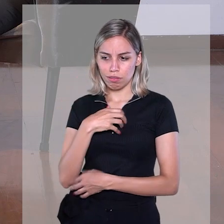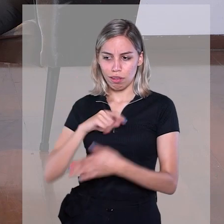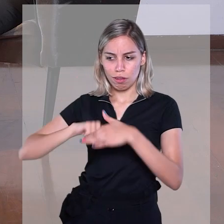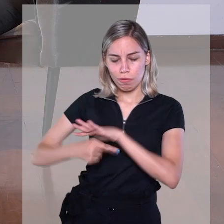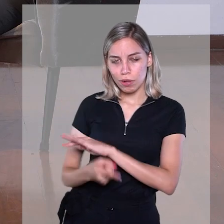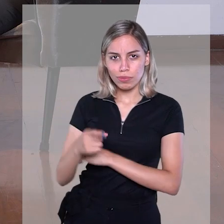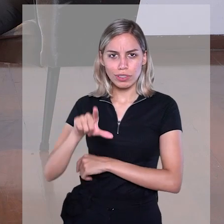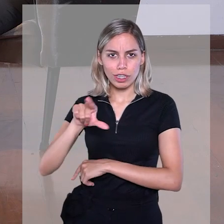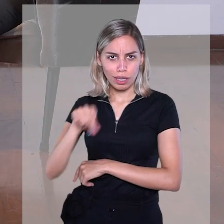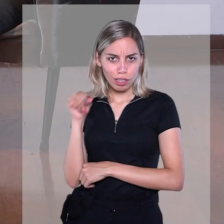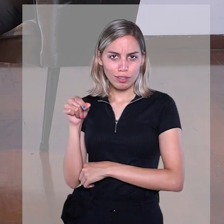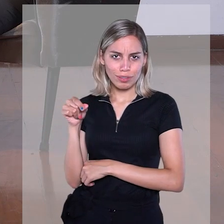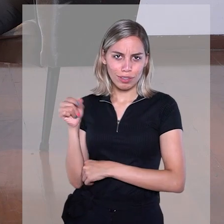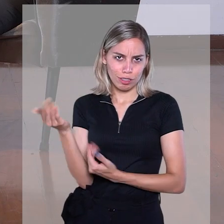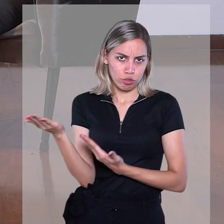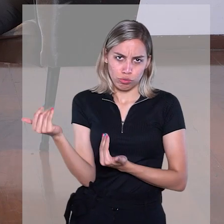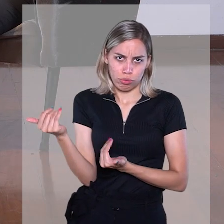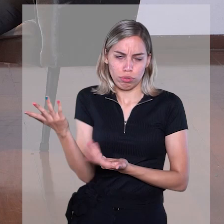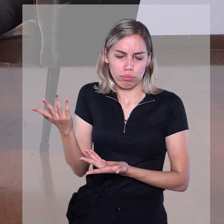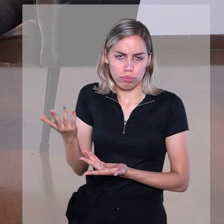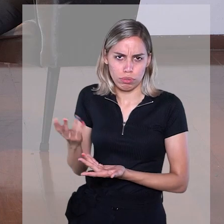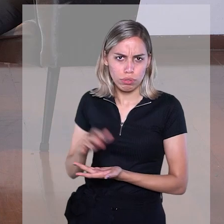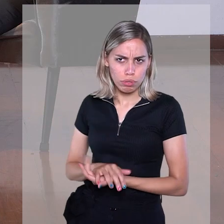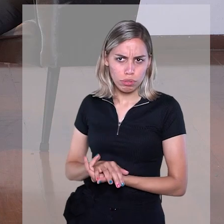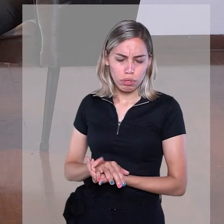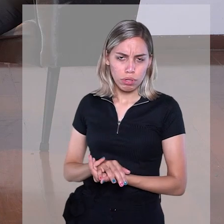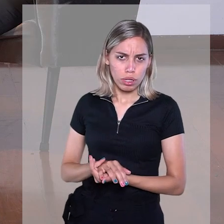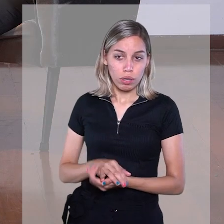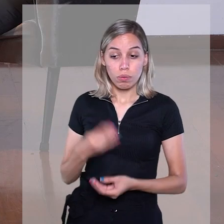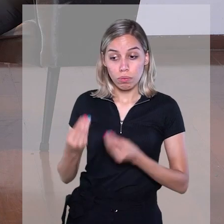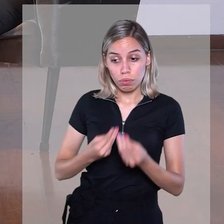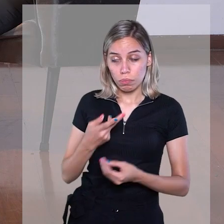uma família, como eu digo sempre, de pessoas leitoras,